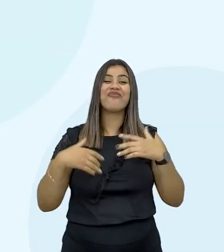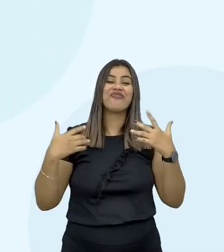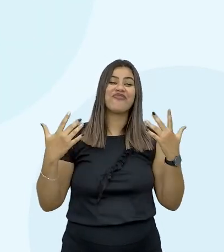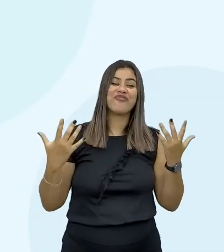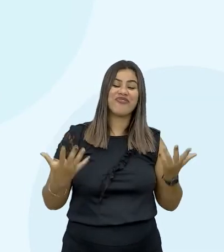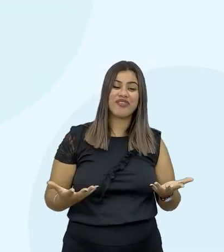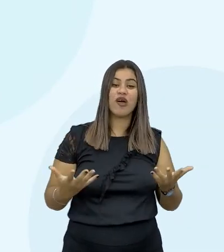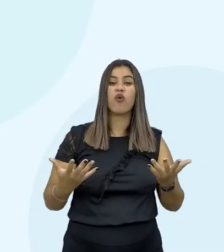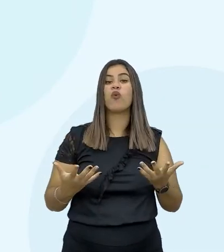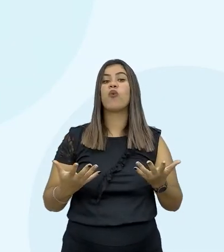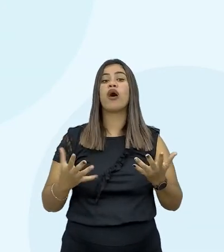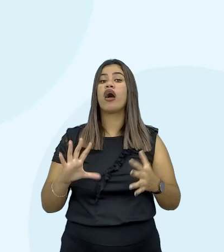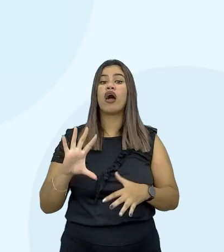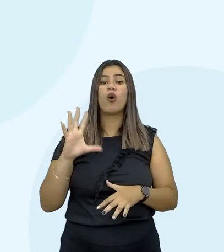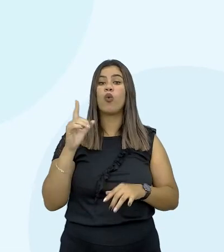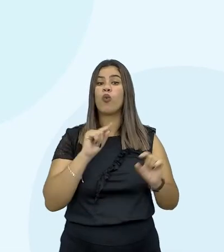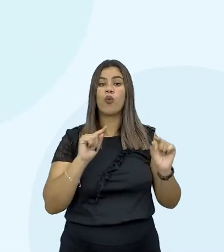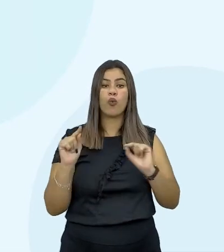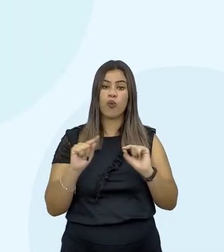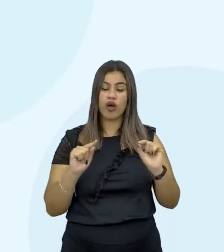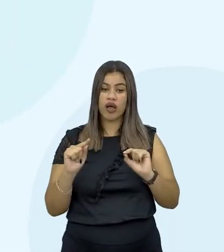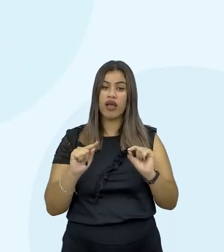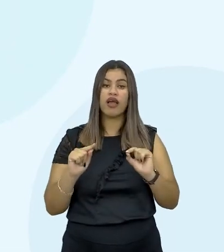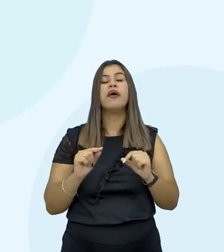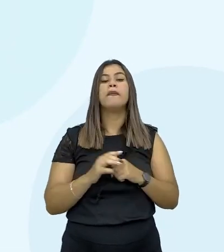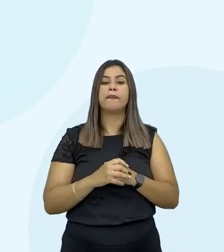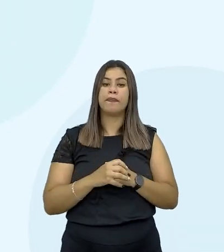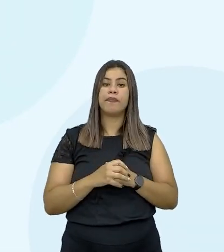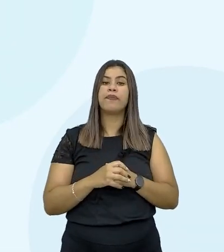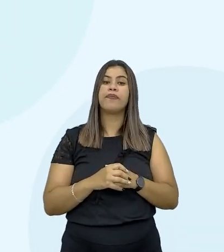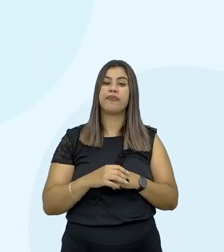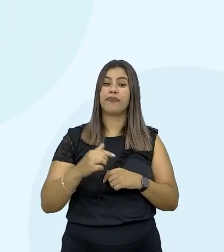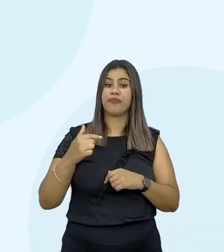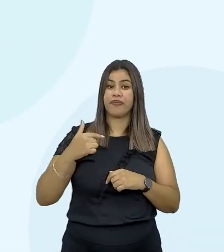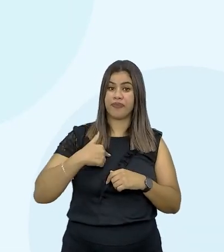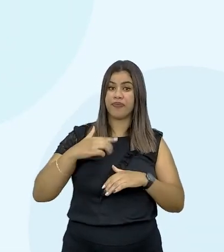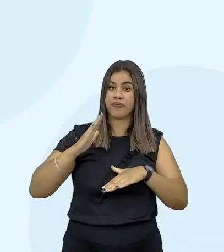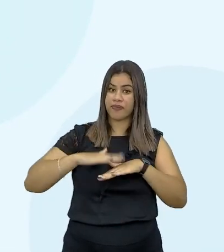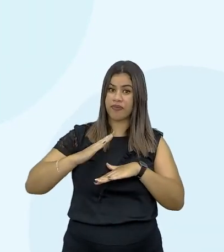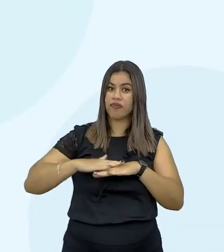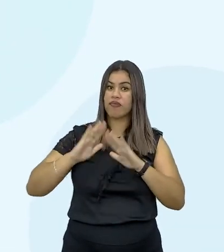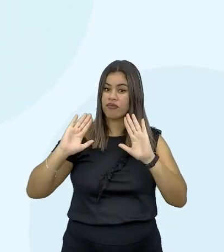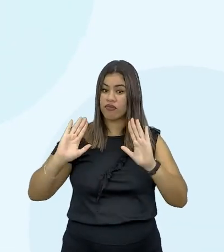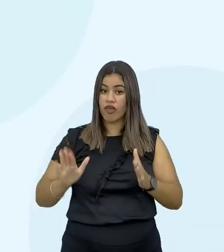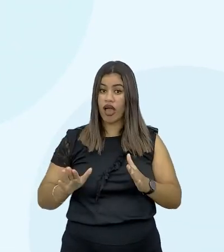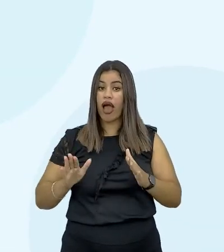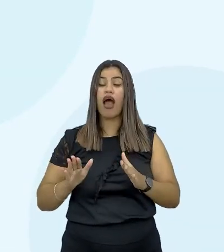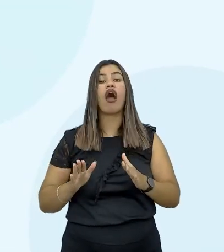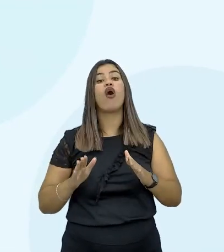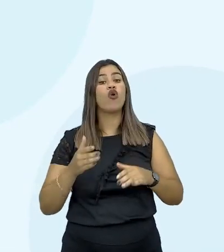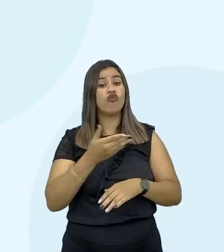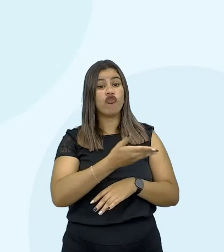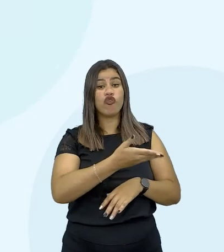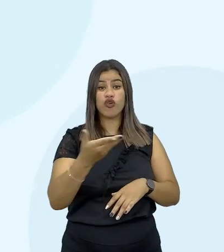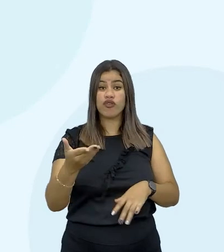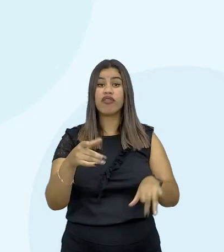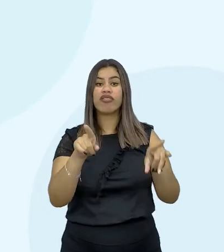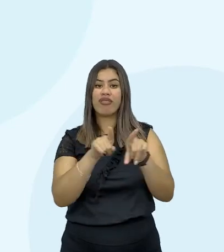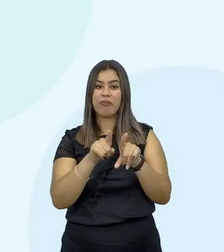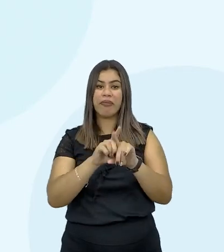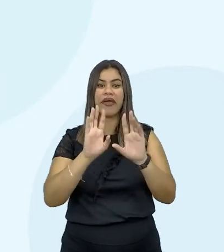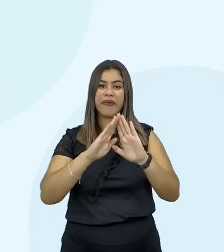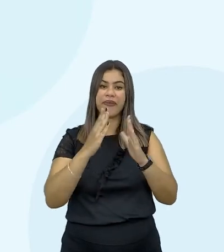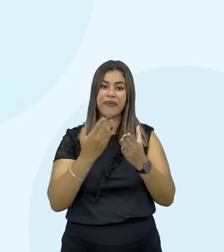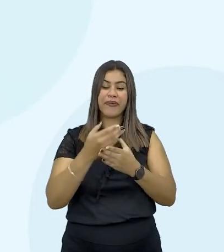que acontece? Assim como eu fiz isso, vocês podem fazer também o que vocês quiserem na sala de aula,